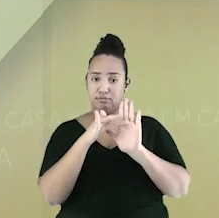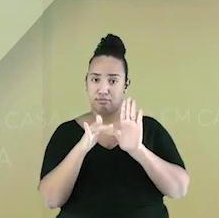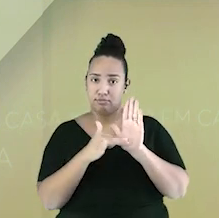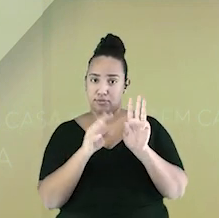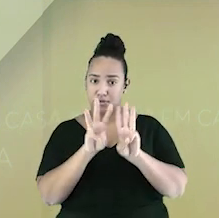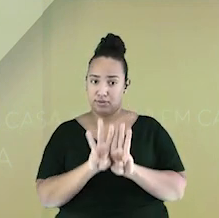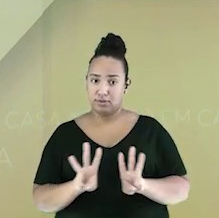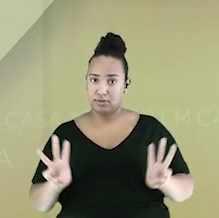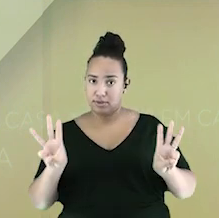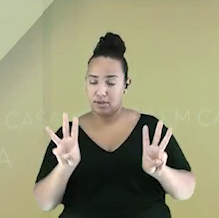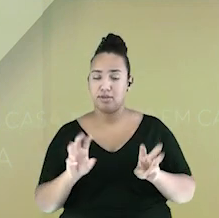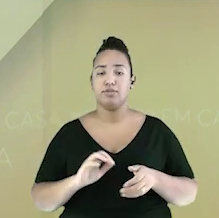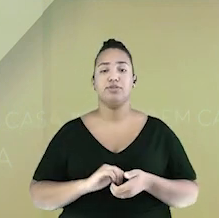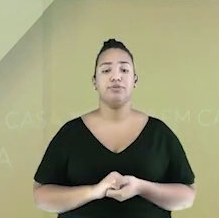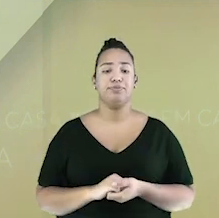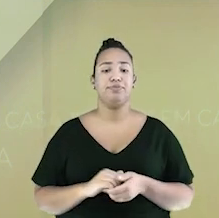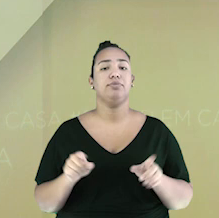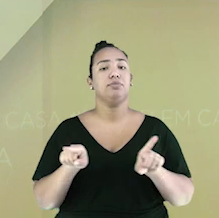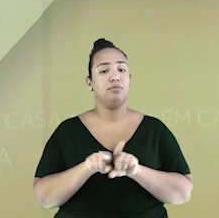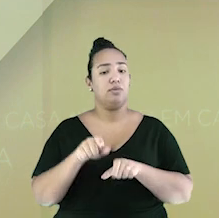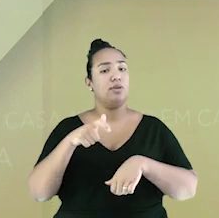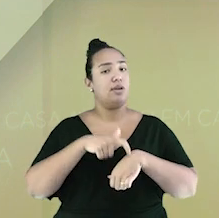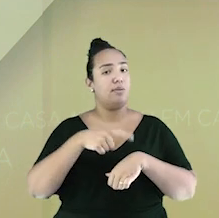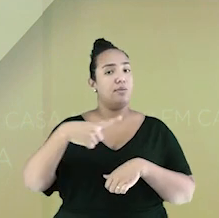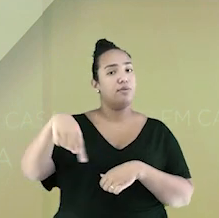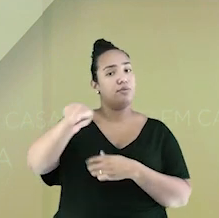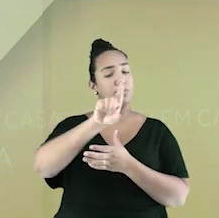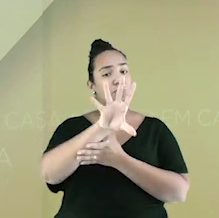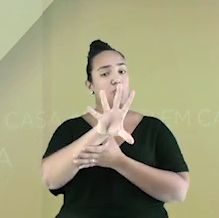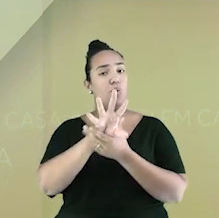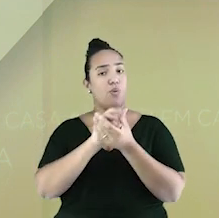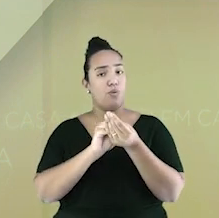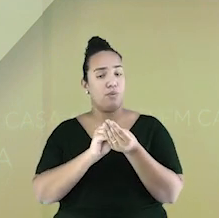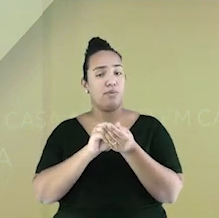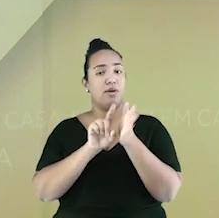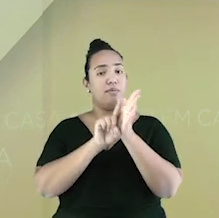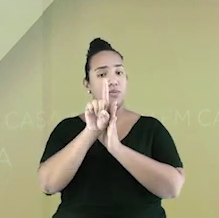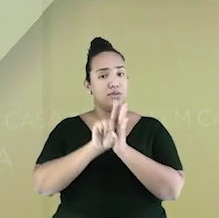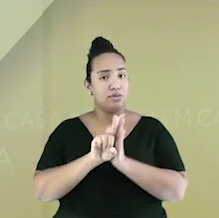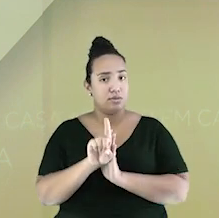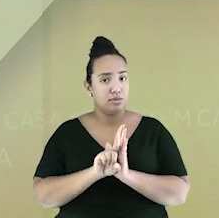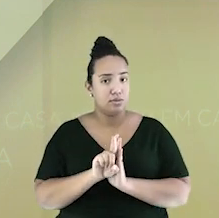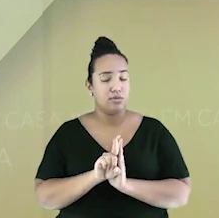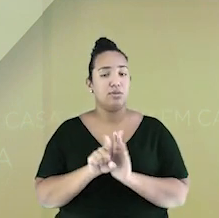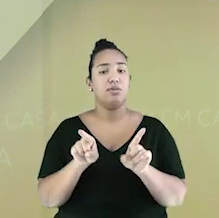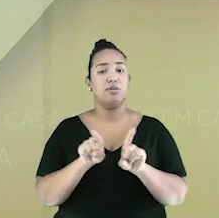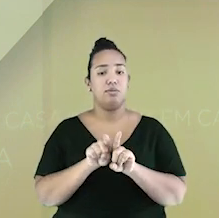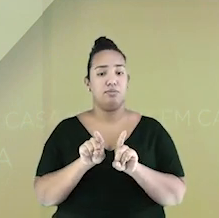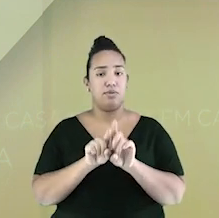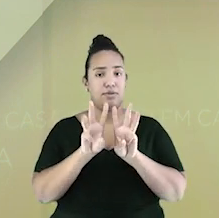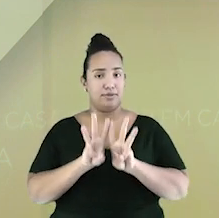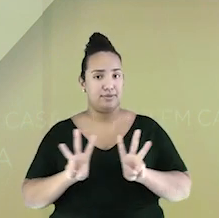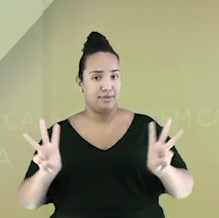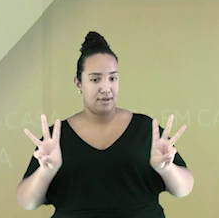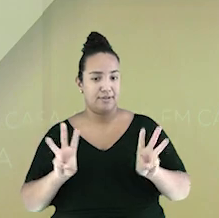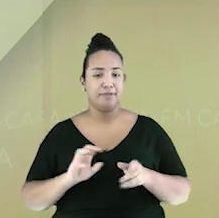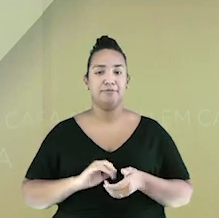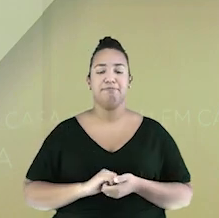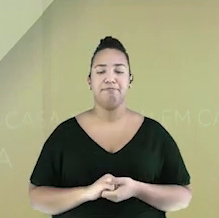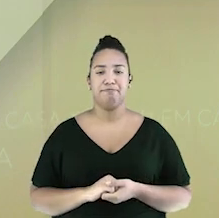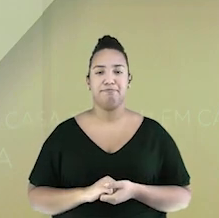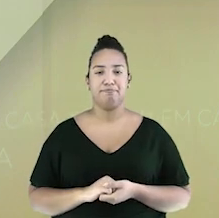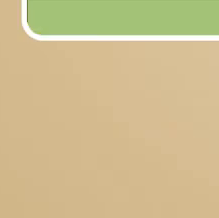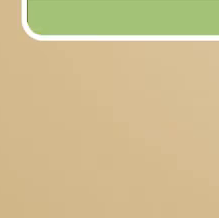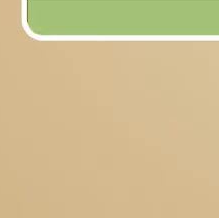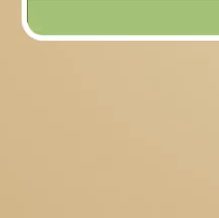direcionar diretamente para o site. E também vou dar alguns segundos para que vocês tenham tempo de anotar as perguntas e o site